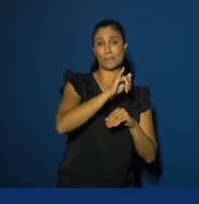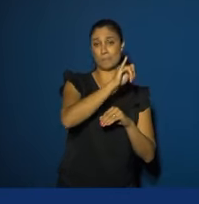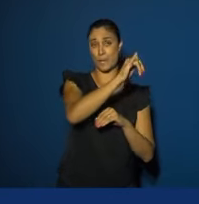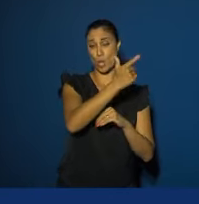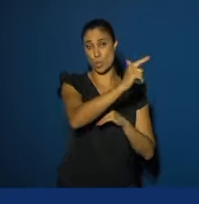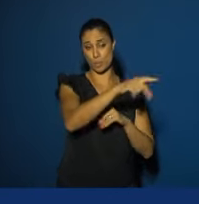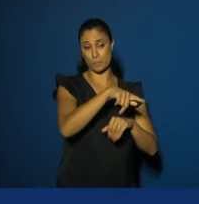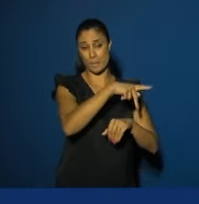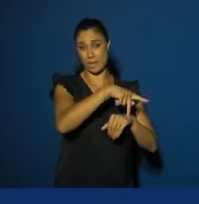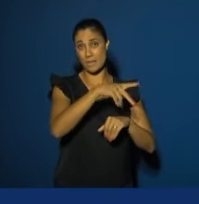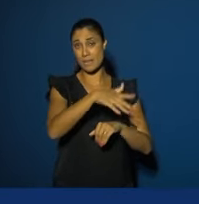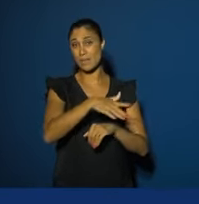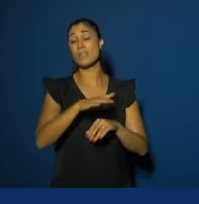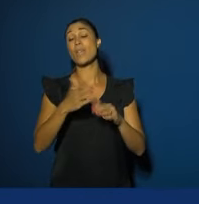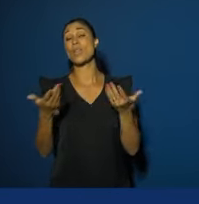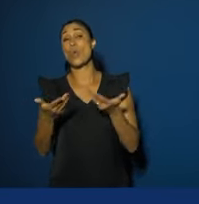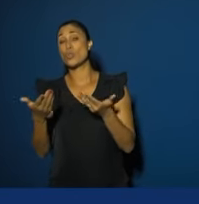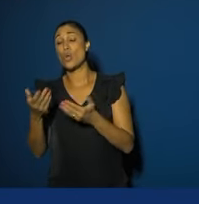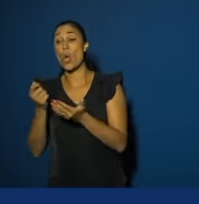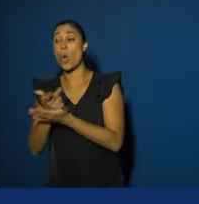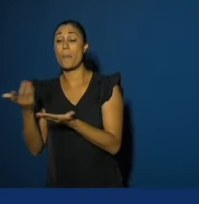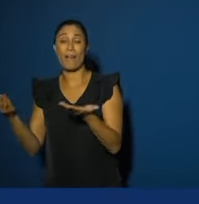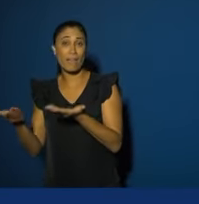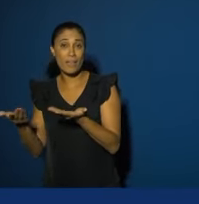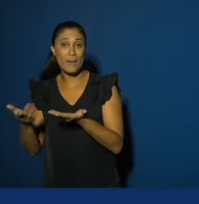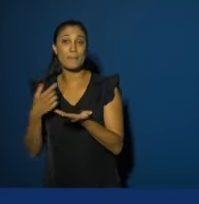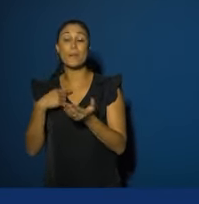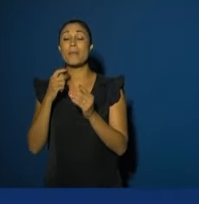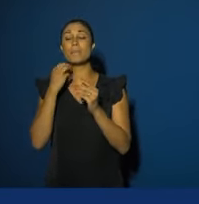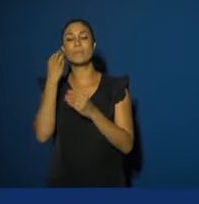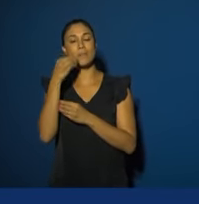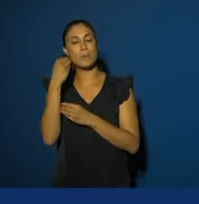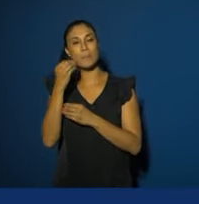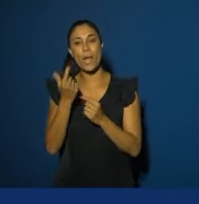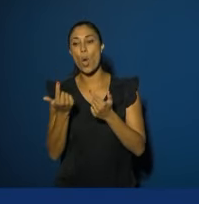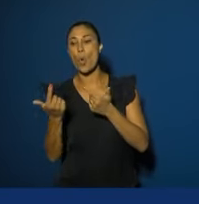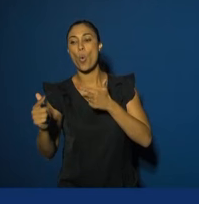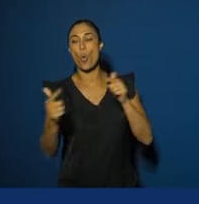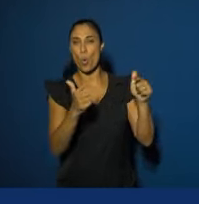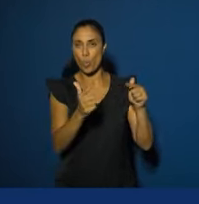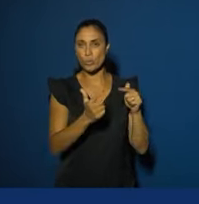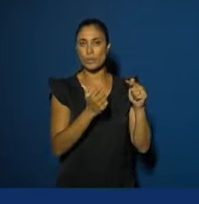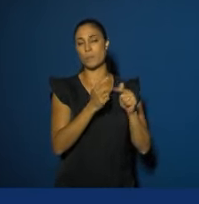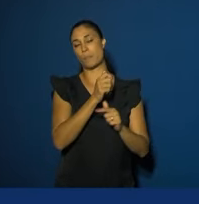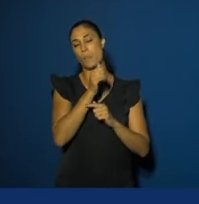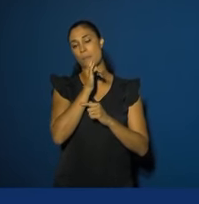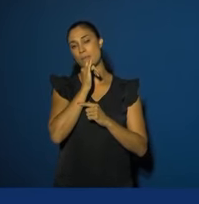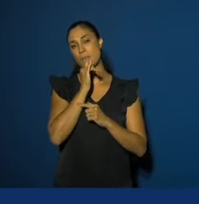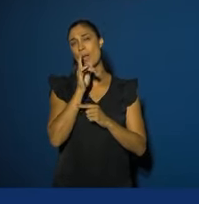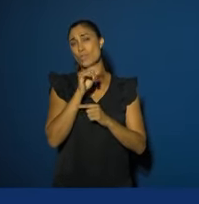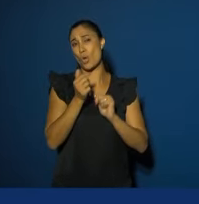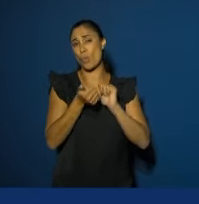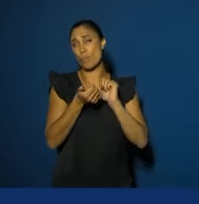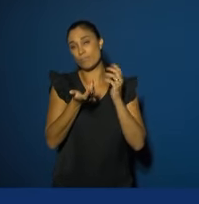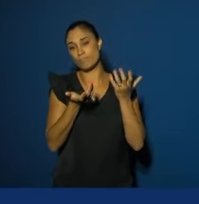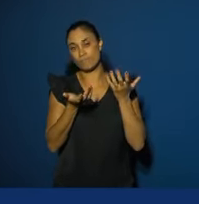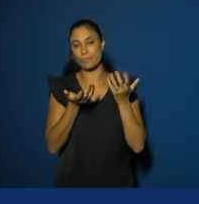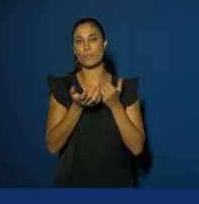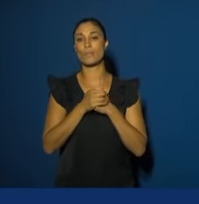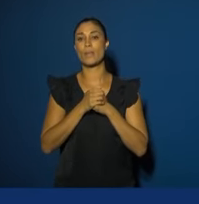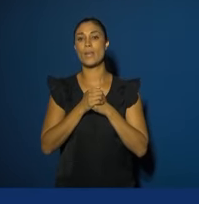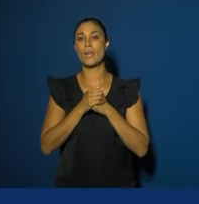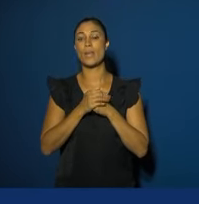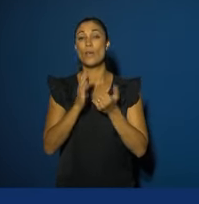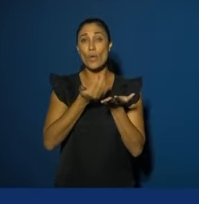canais digitais que não estavam acostumados que já existiam na realidade né então era foi foi só uma adap uma uma